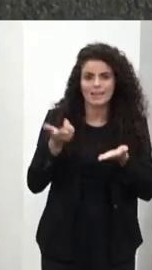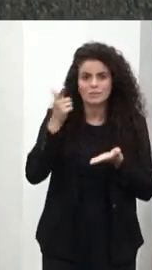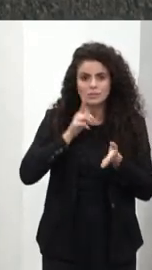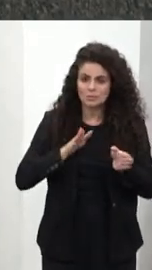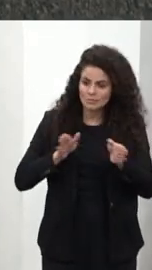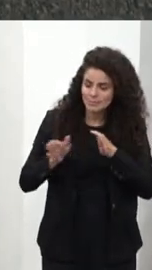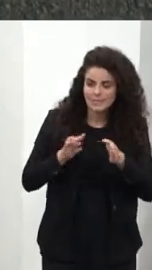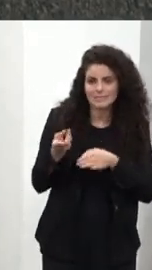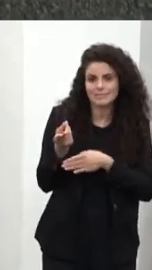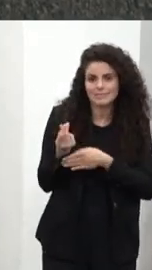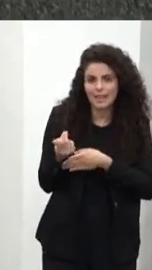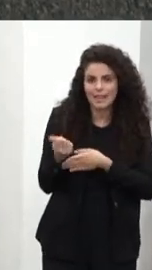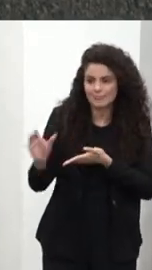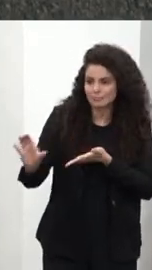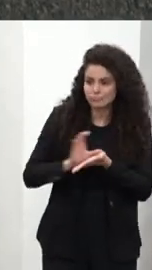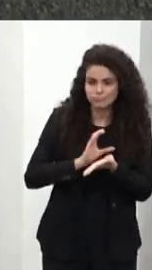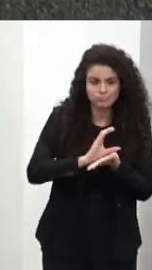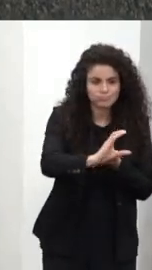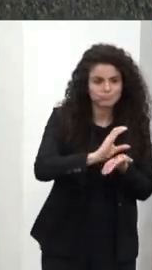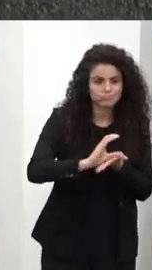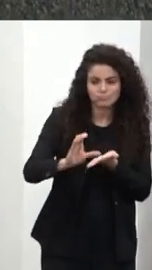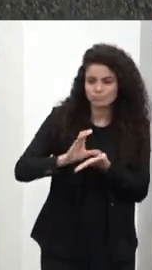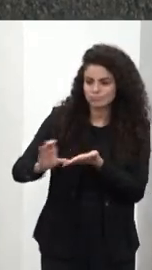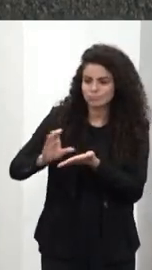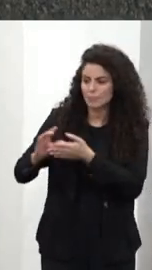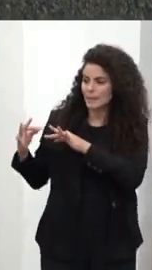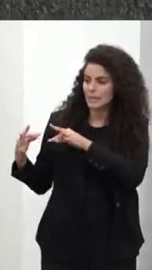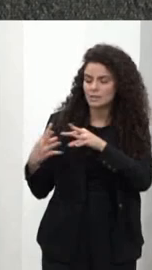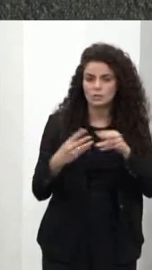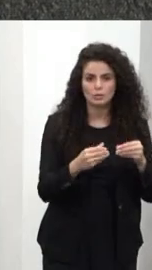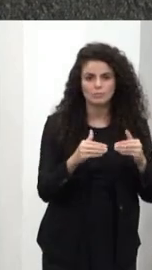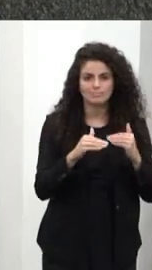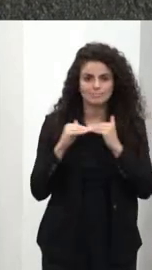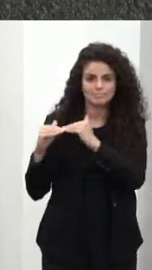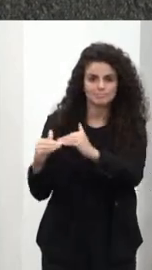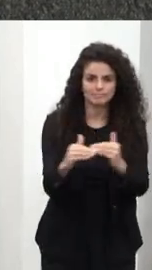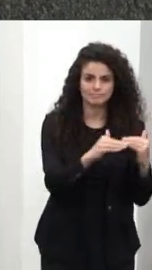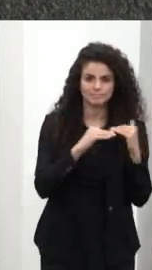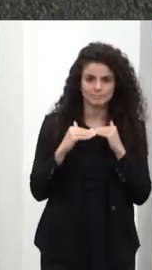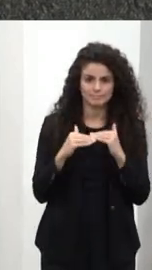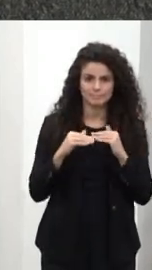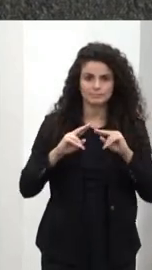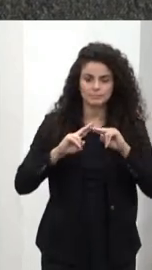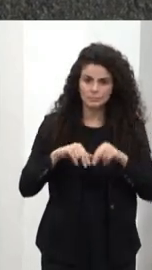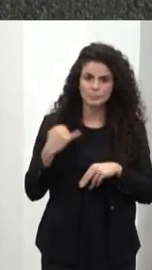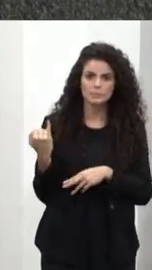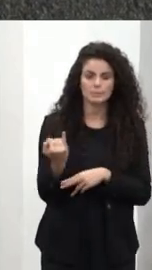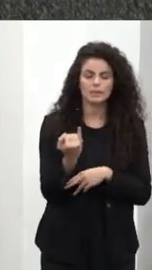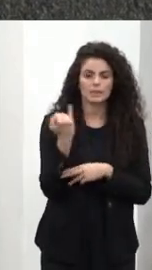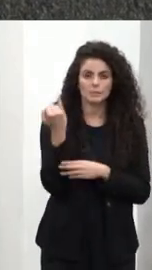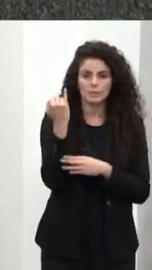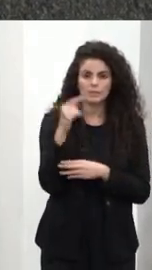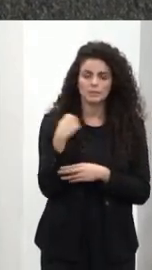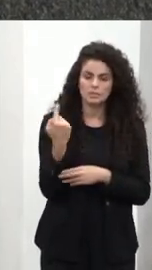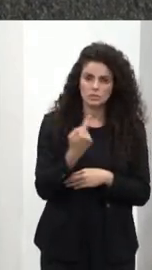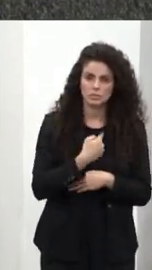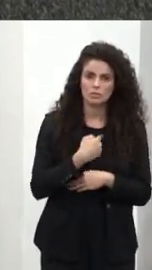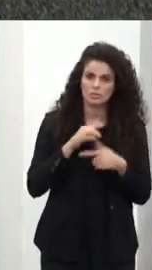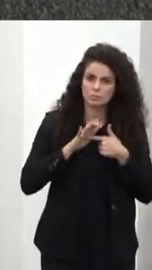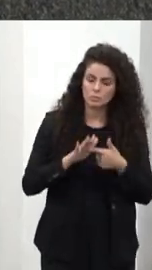que mais precisa e por isso a gente também quer reforçar essa nossa posição interna e poder